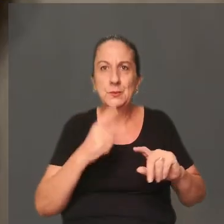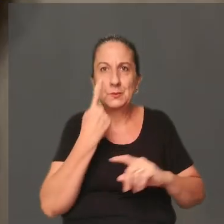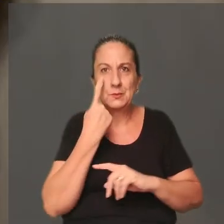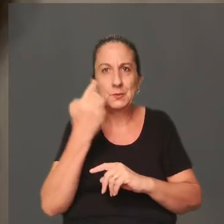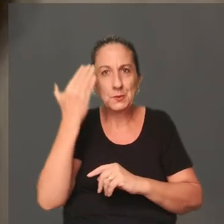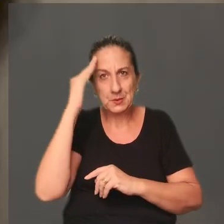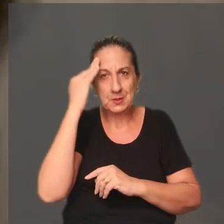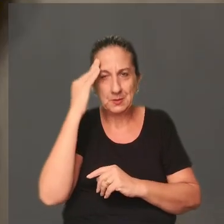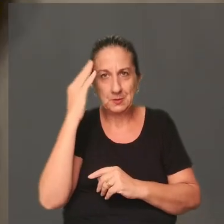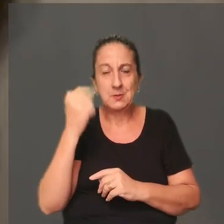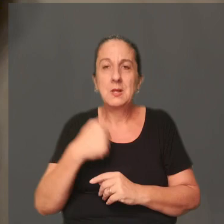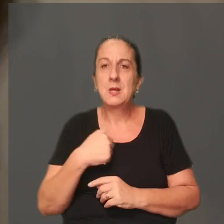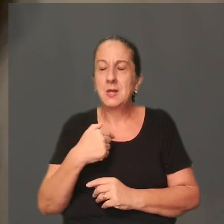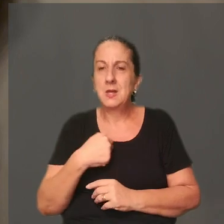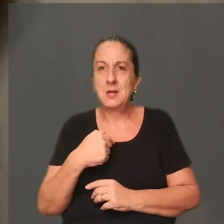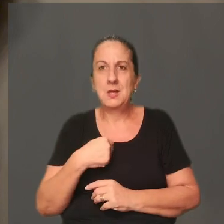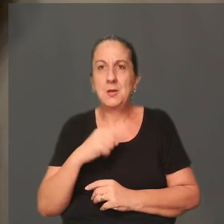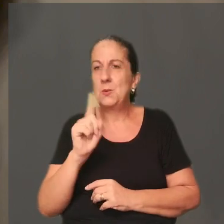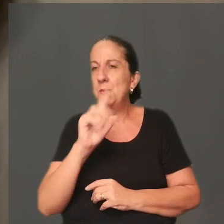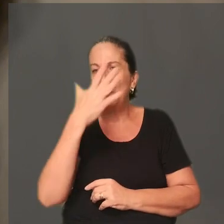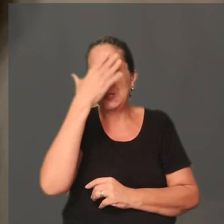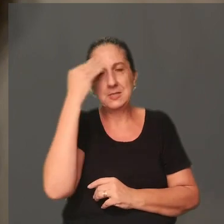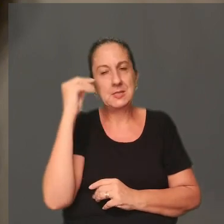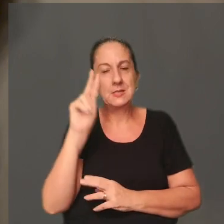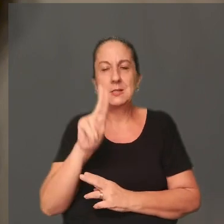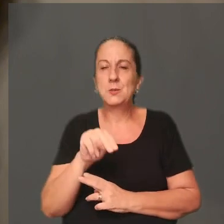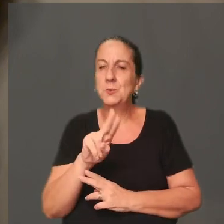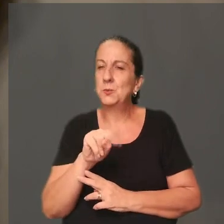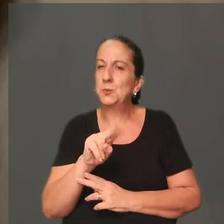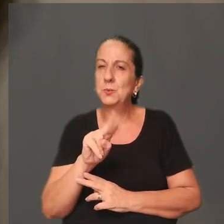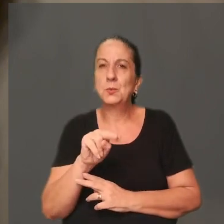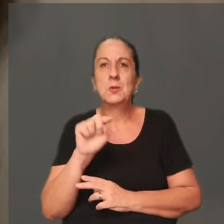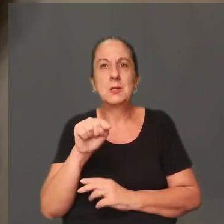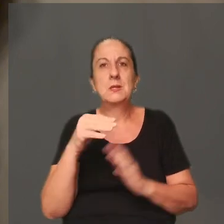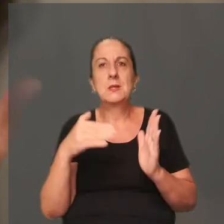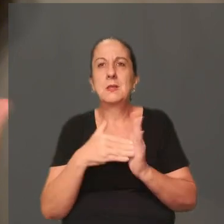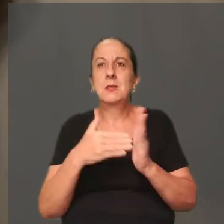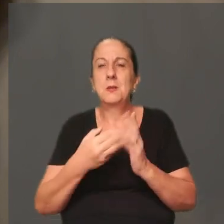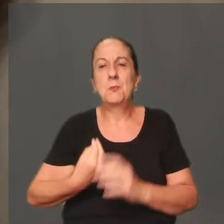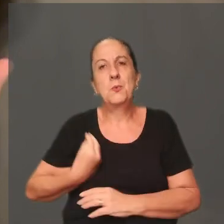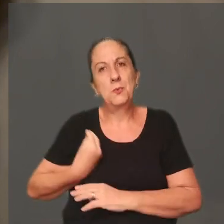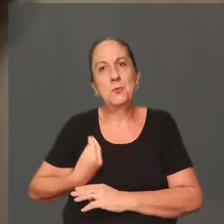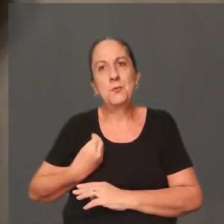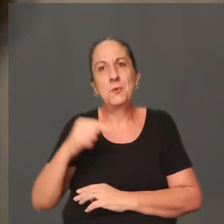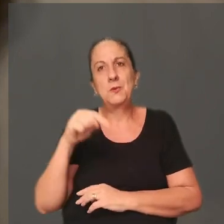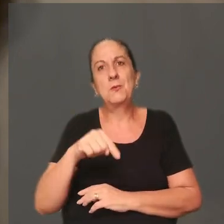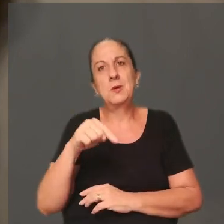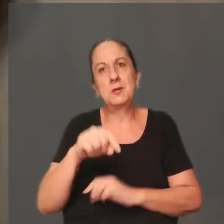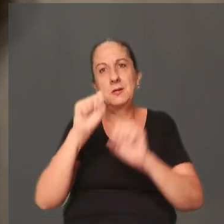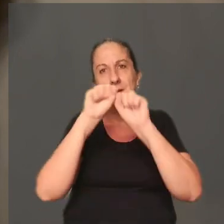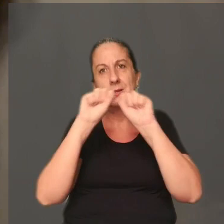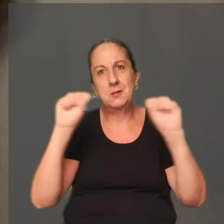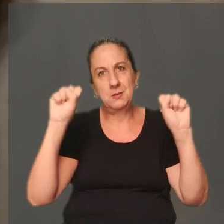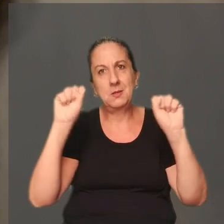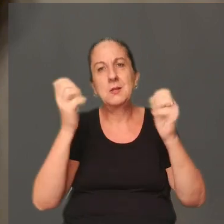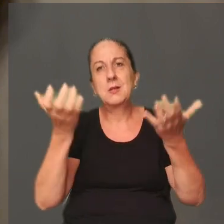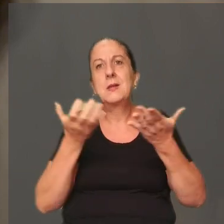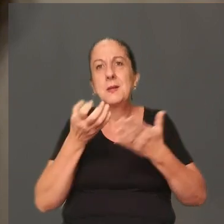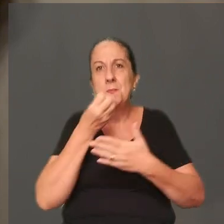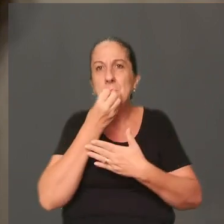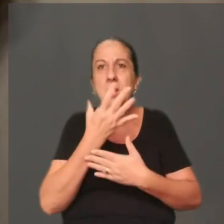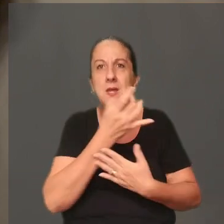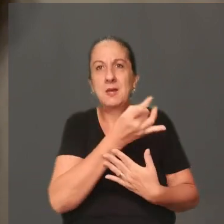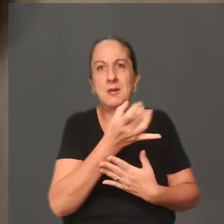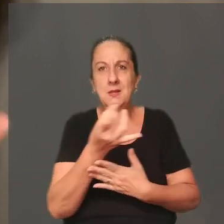aos nossos entendimentos. Eu não vou esquecer jamais desse tempo de convívio aqui no tribunal, desse